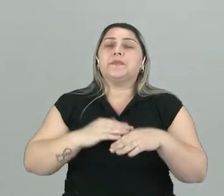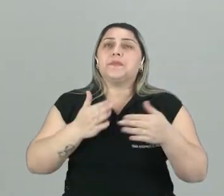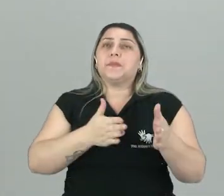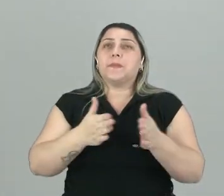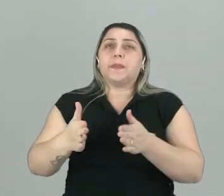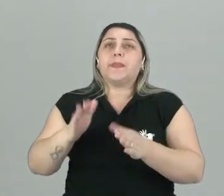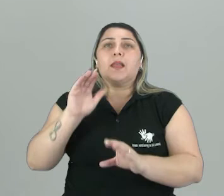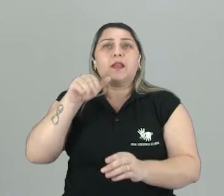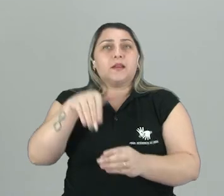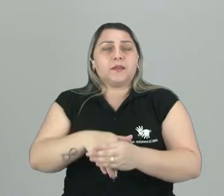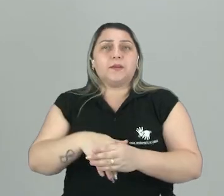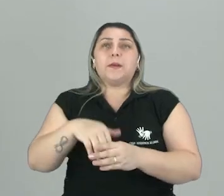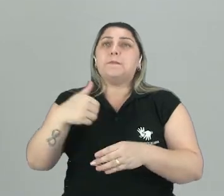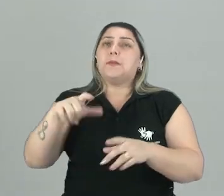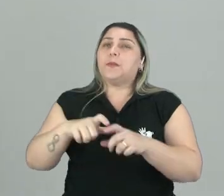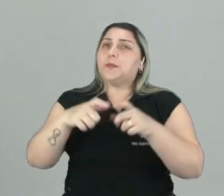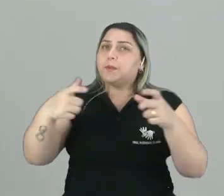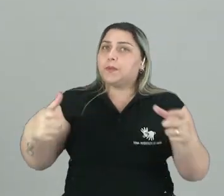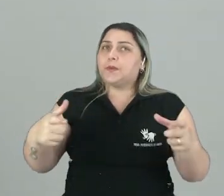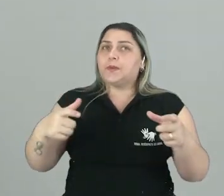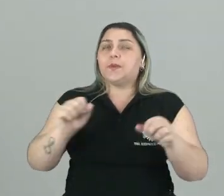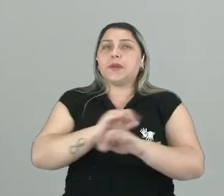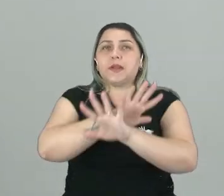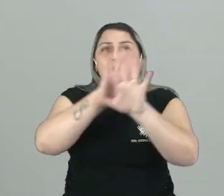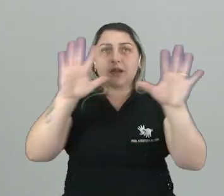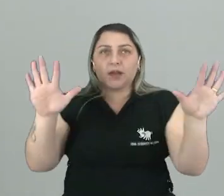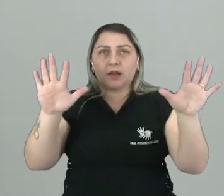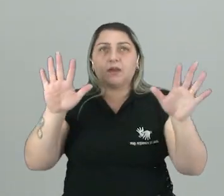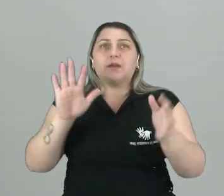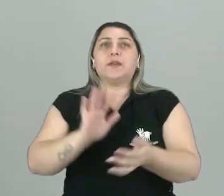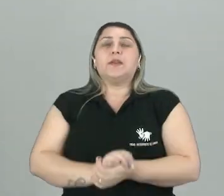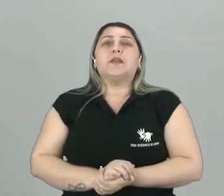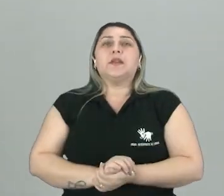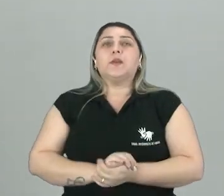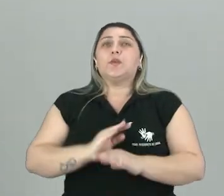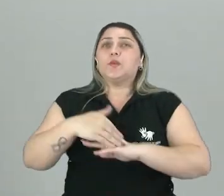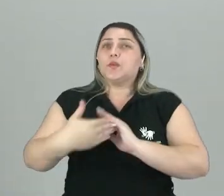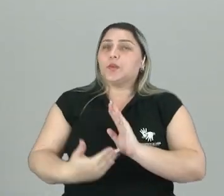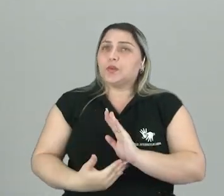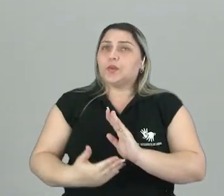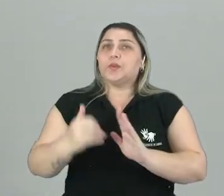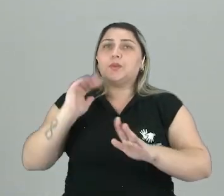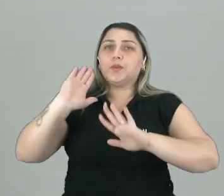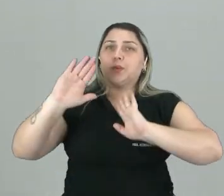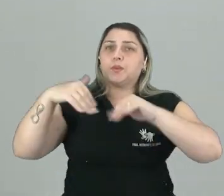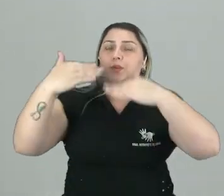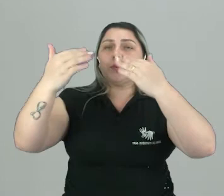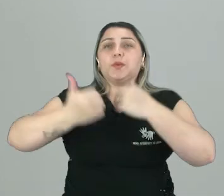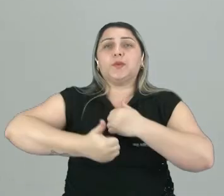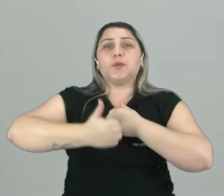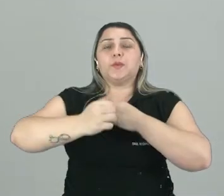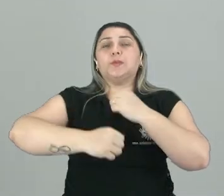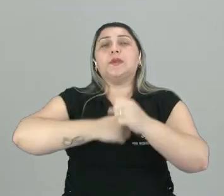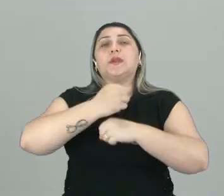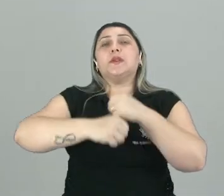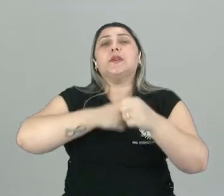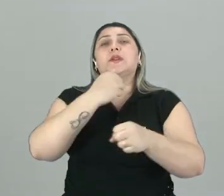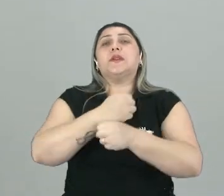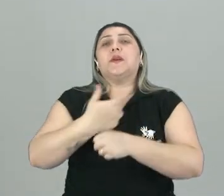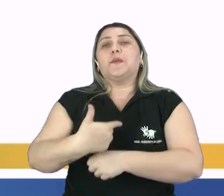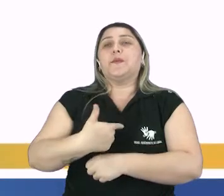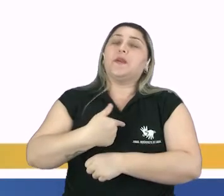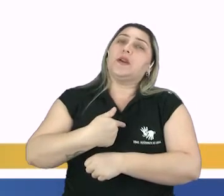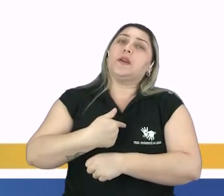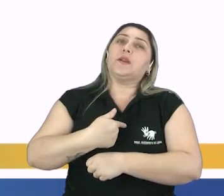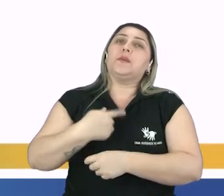processo eleitoral tornava-se mais amplo, transparente e idôneo. Contudo, apesar dos avanços nos primeiros anos de governo, a era Vargas